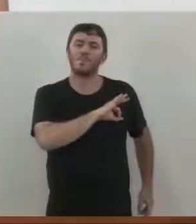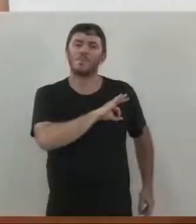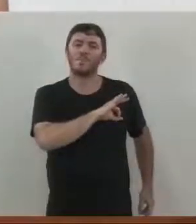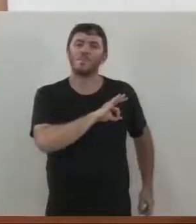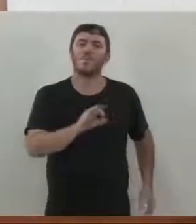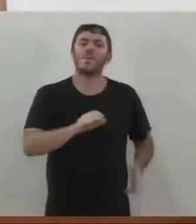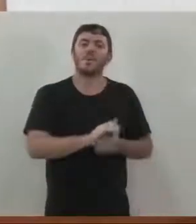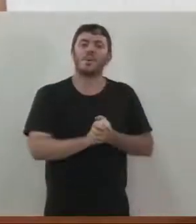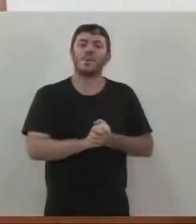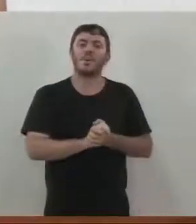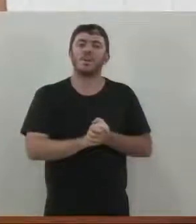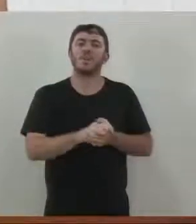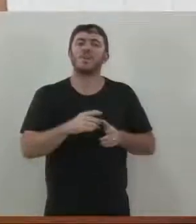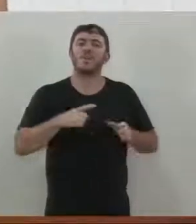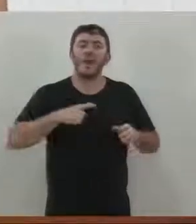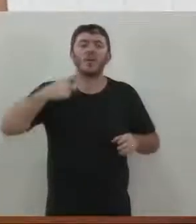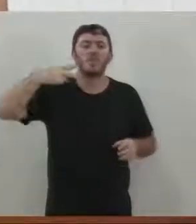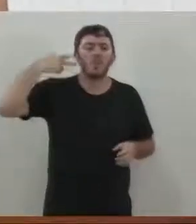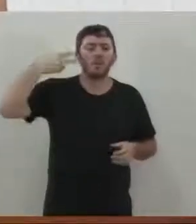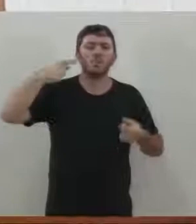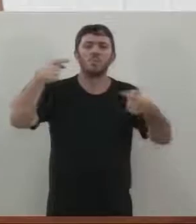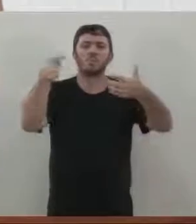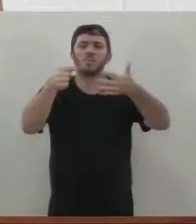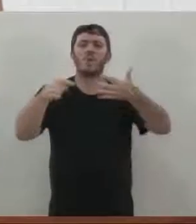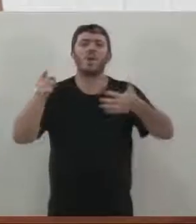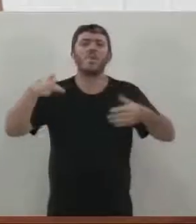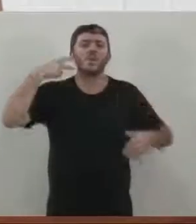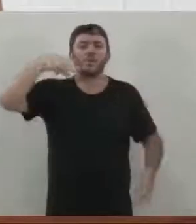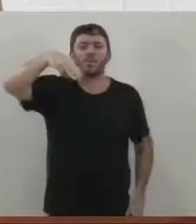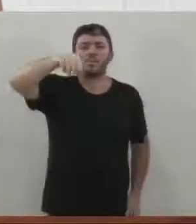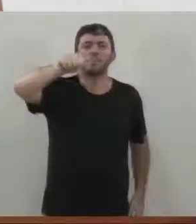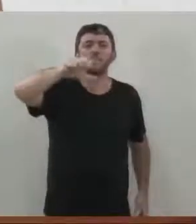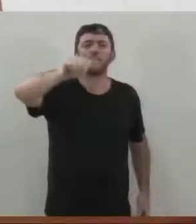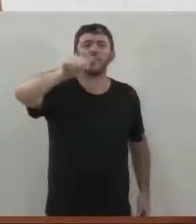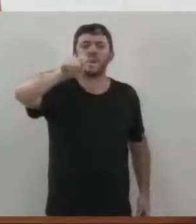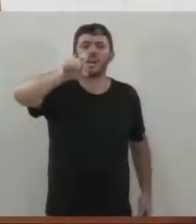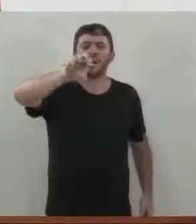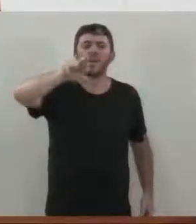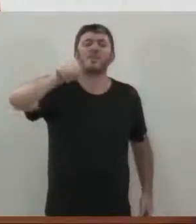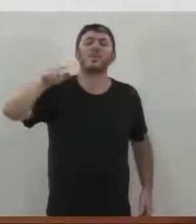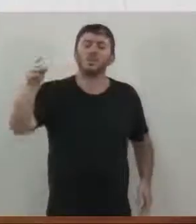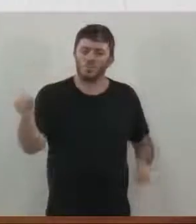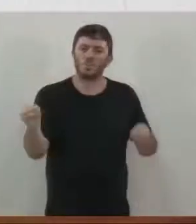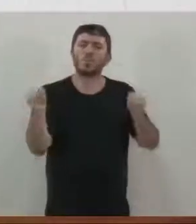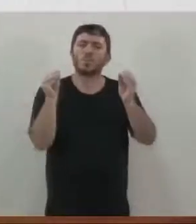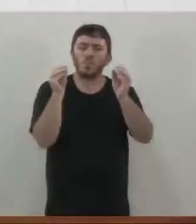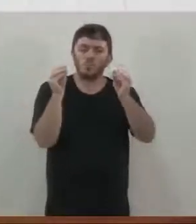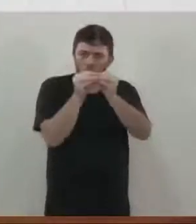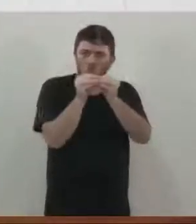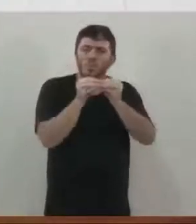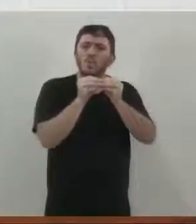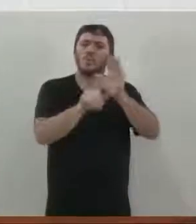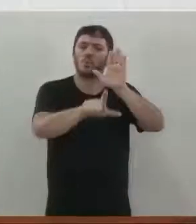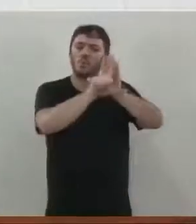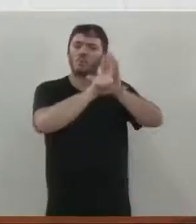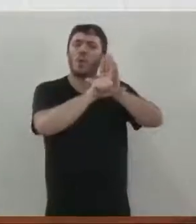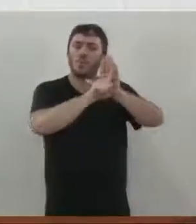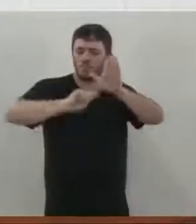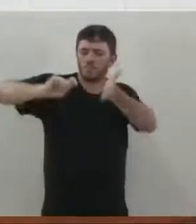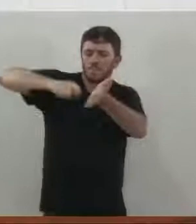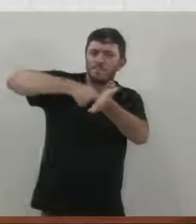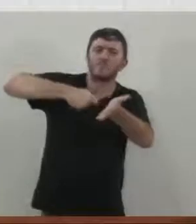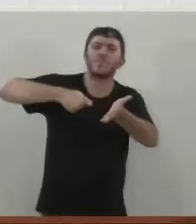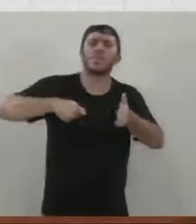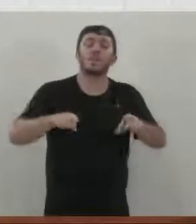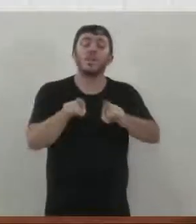vereador Marcaxeira também contribuiu, a viatura do Canil, as viaturas da moto, 2 viaturas da moto, então são viaturas que